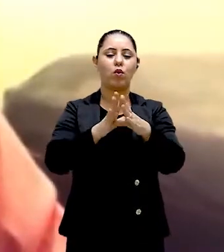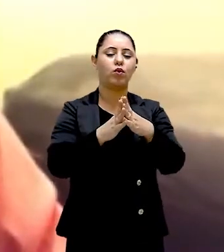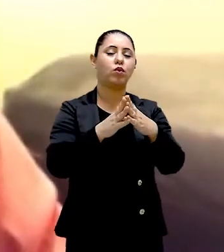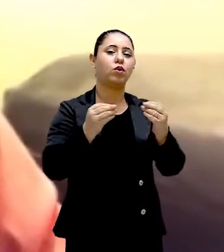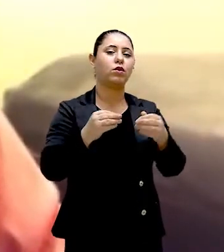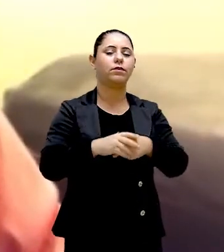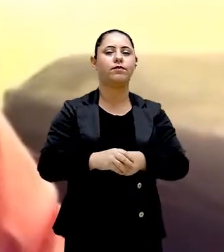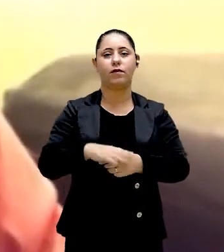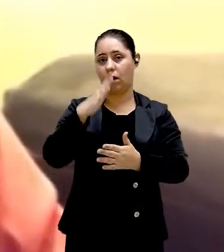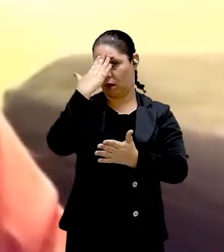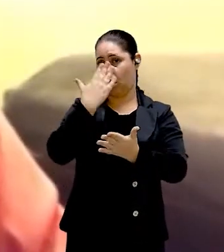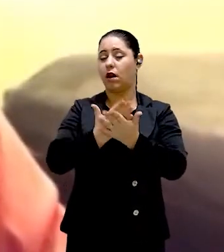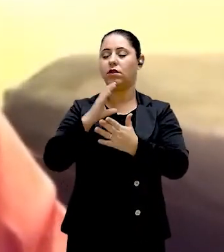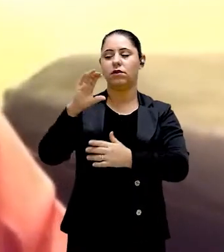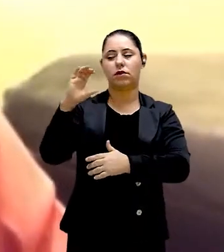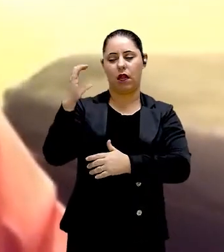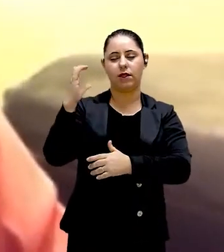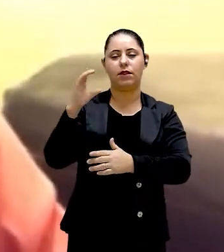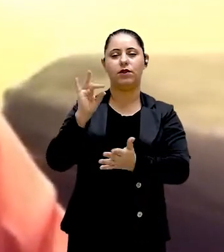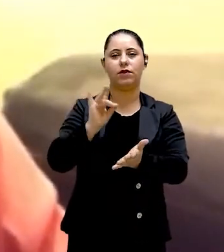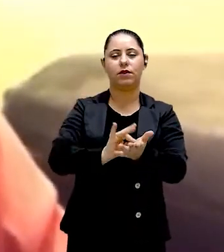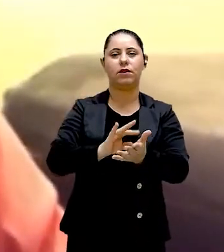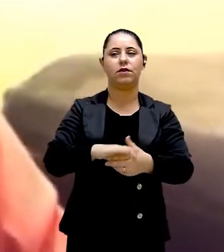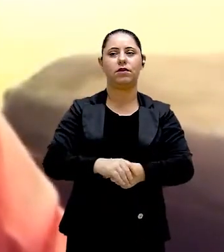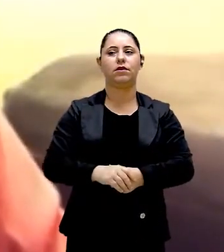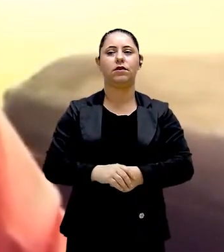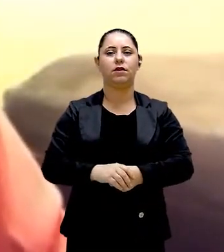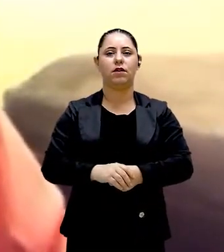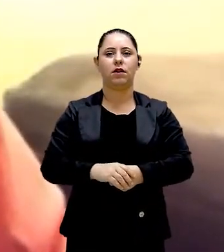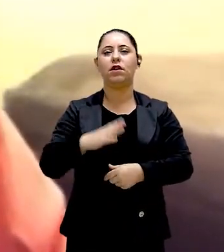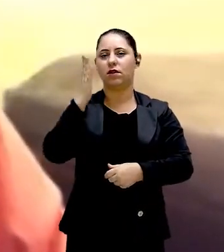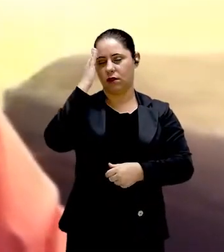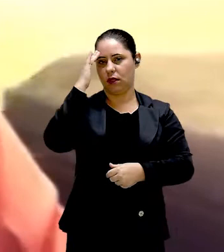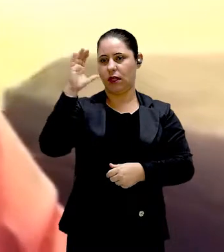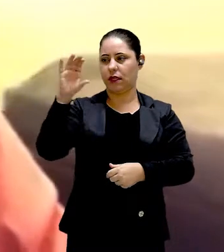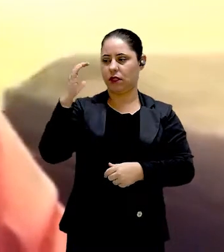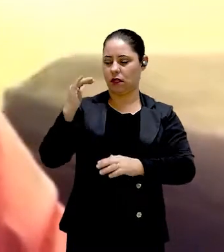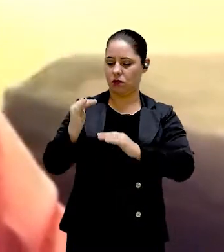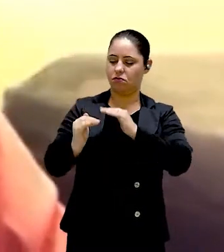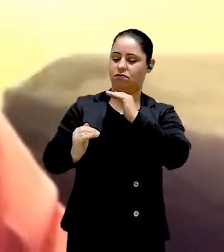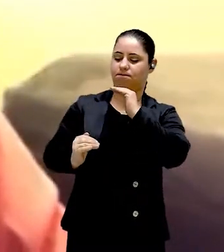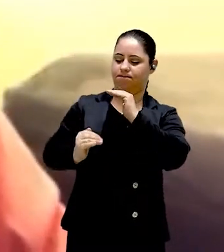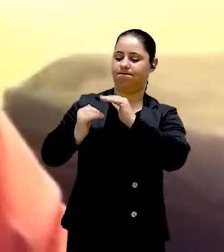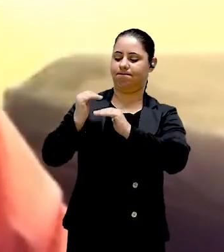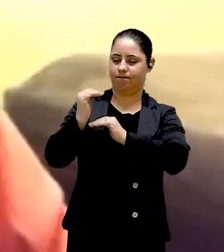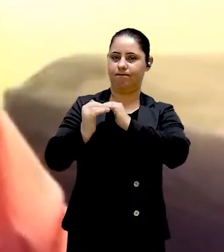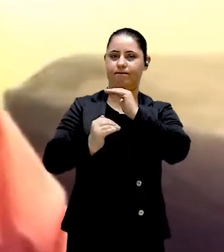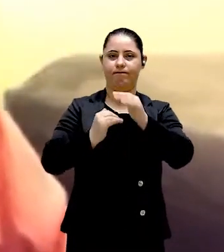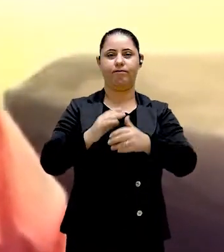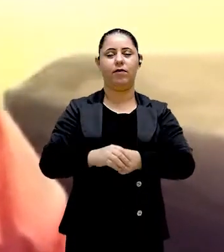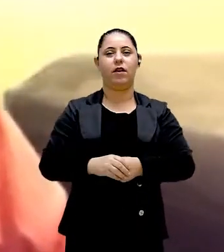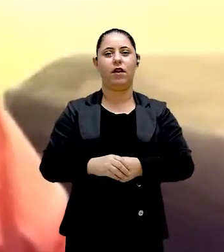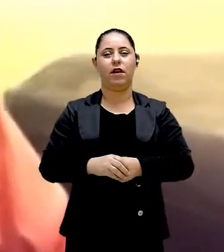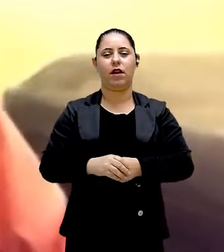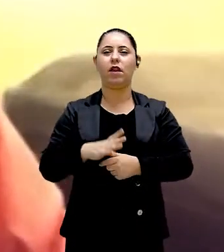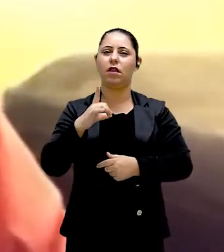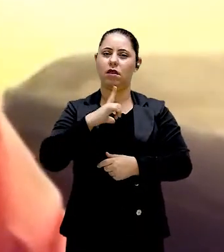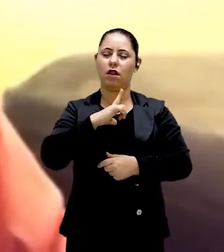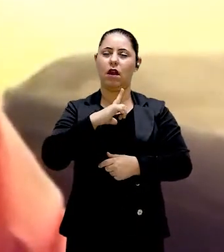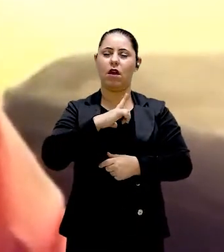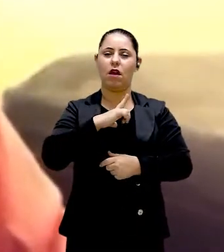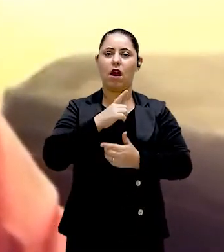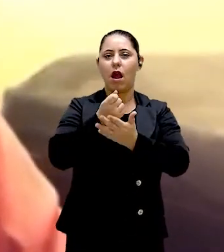na ciência, tá? E eu sei que ela vem evoluindo, que existem remédios que ajudam